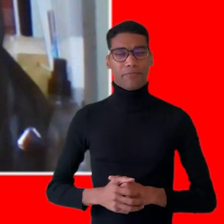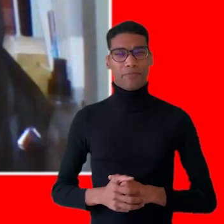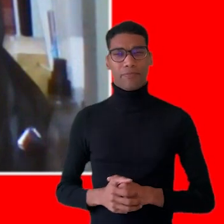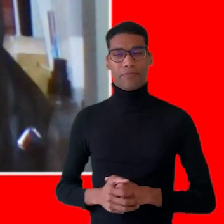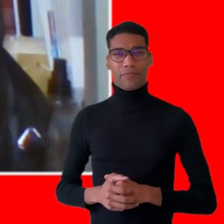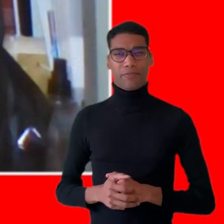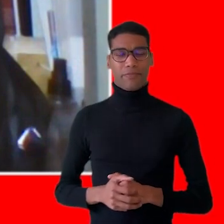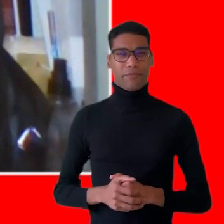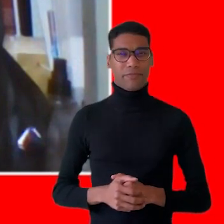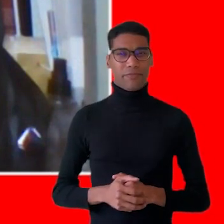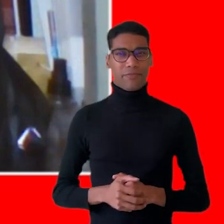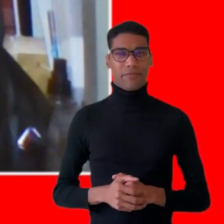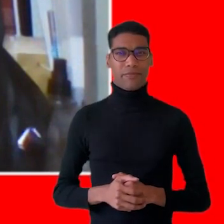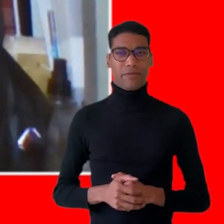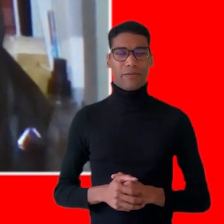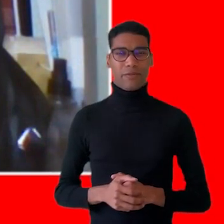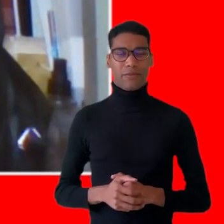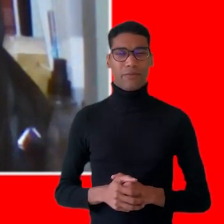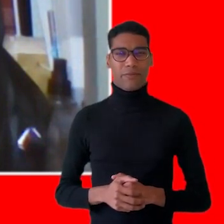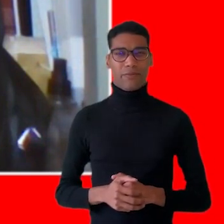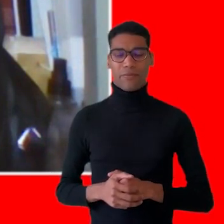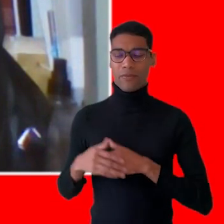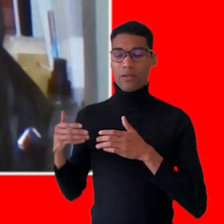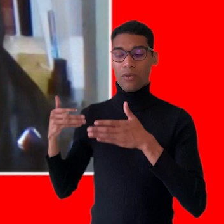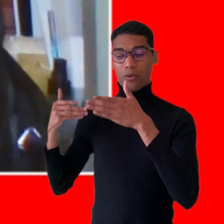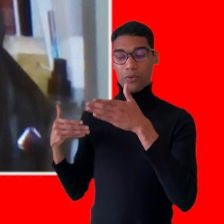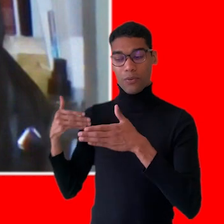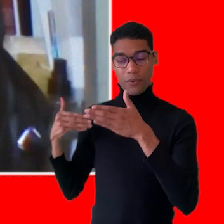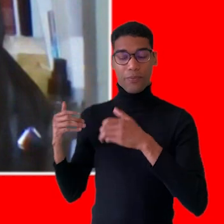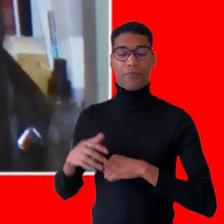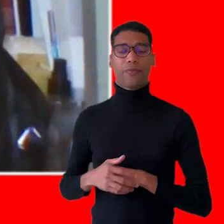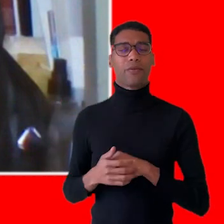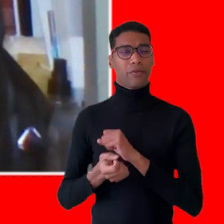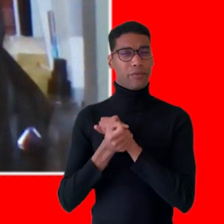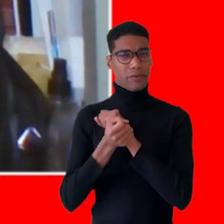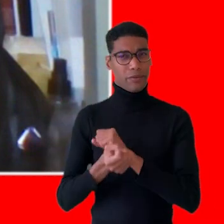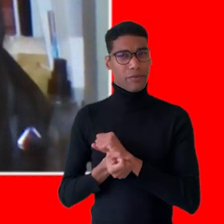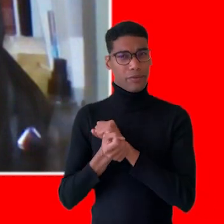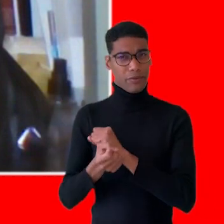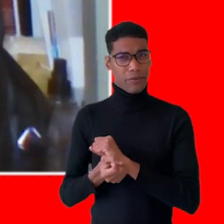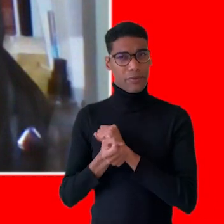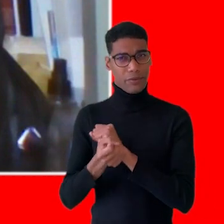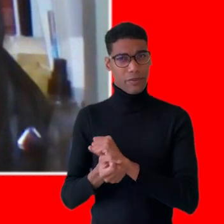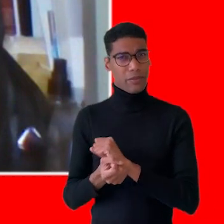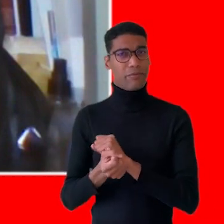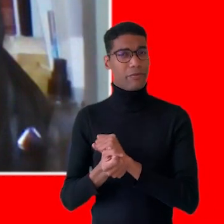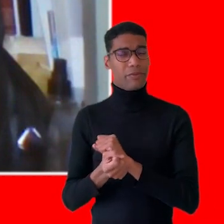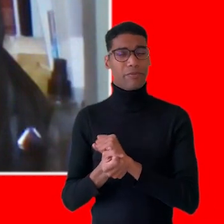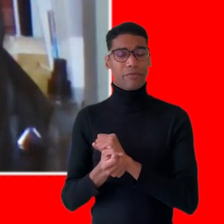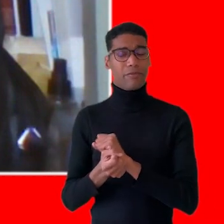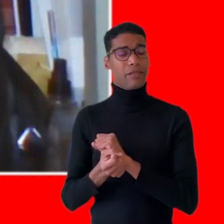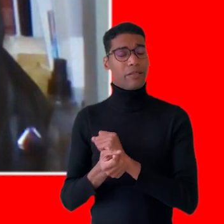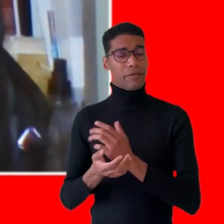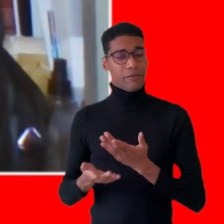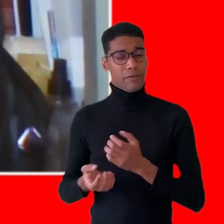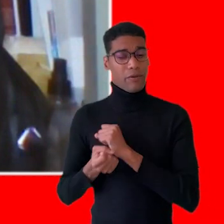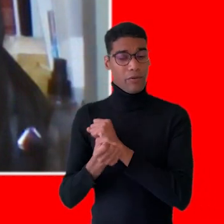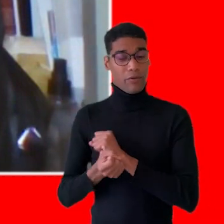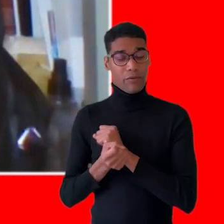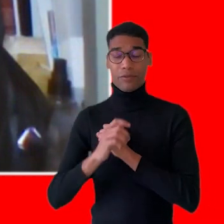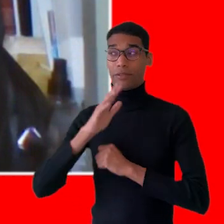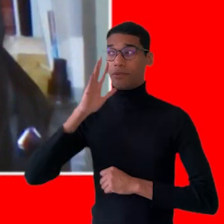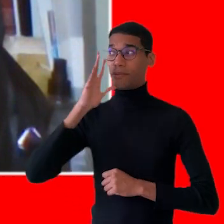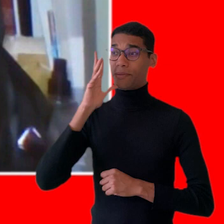Um tempo que seria o tempo da escravidão, que não foi um tempo longo, foi um